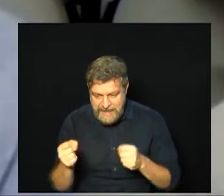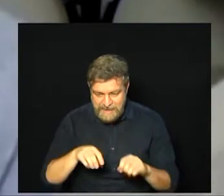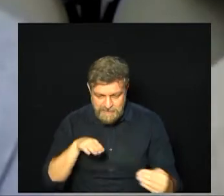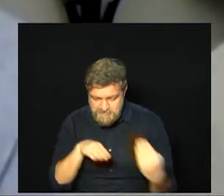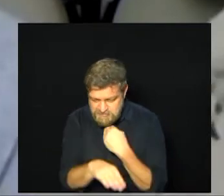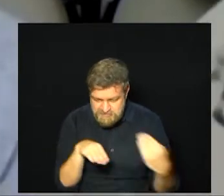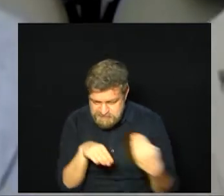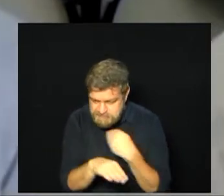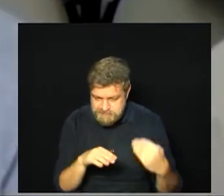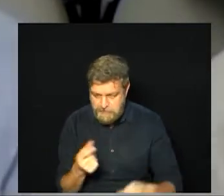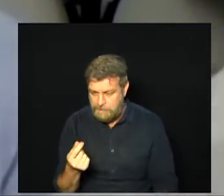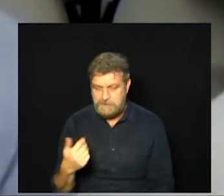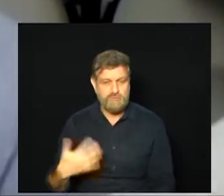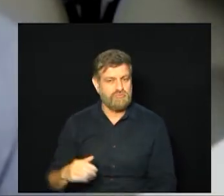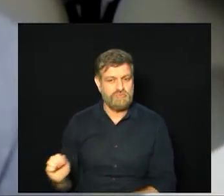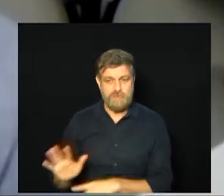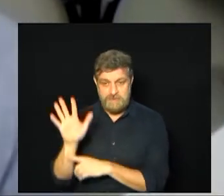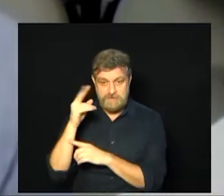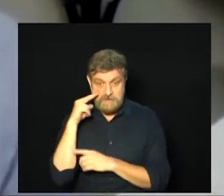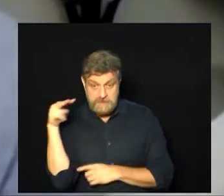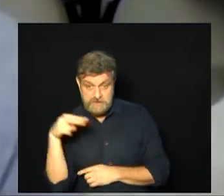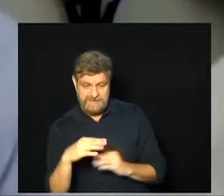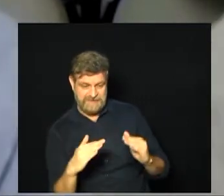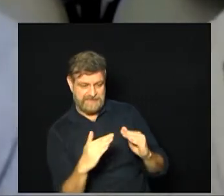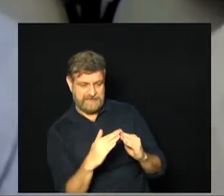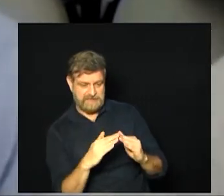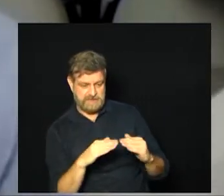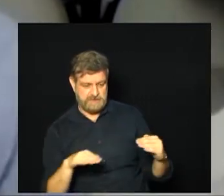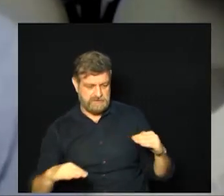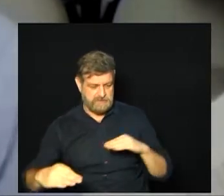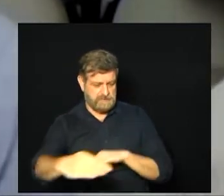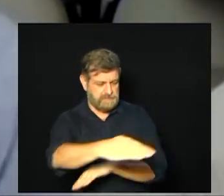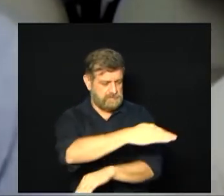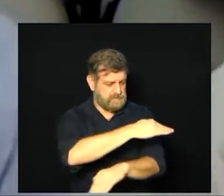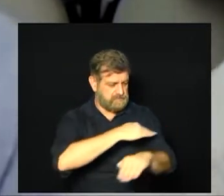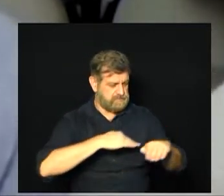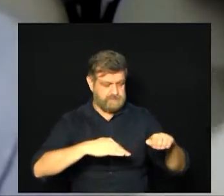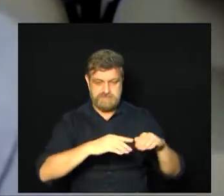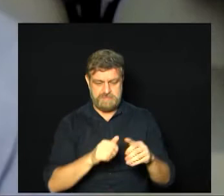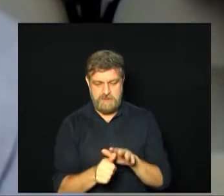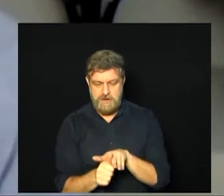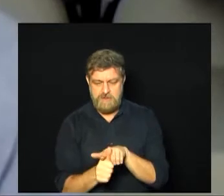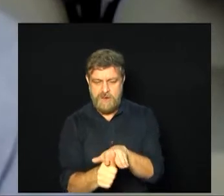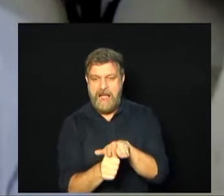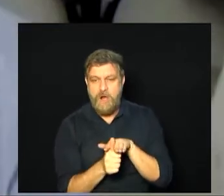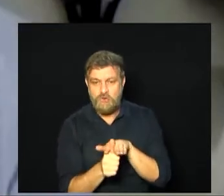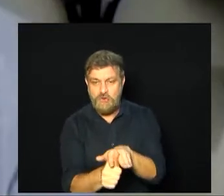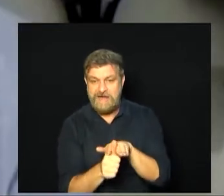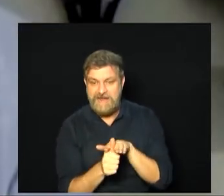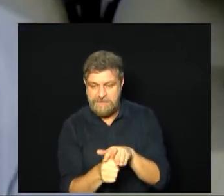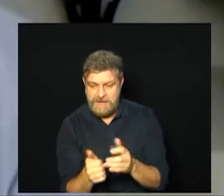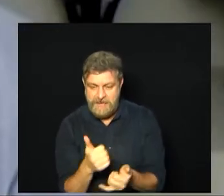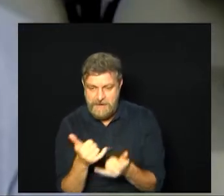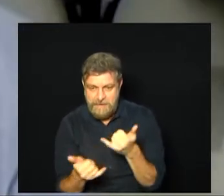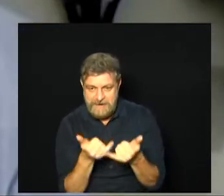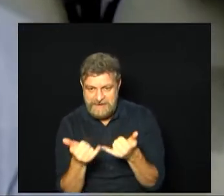condições. Então, quando a gente via na casa de alguém aquele autorama, a gente ficava fascinado. Eu brinco com